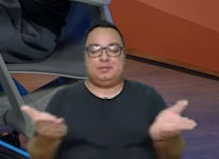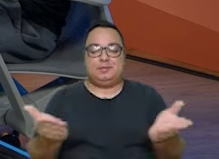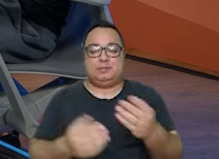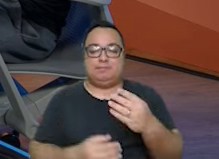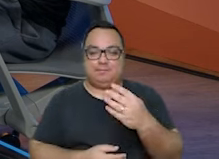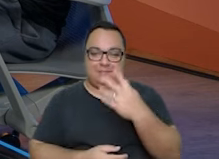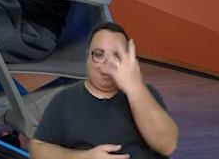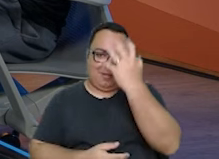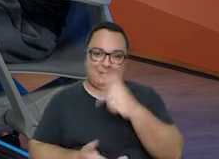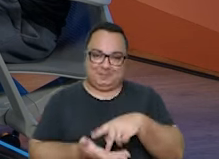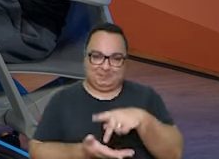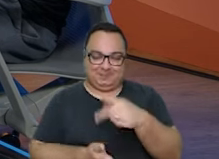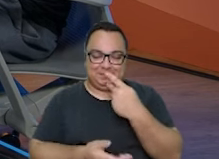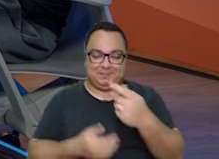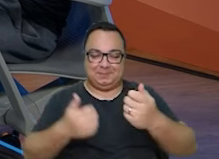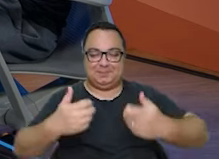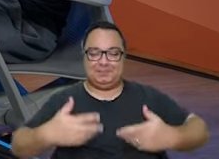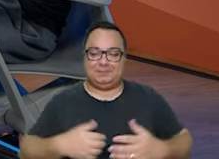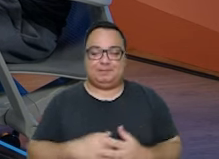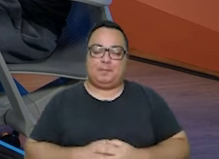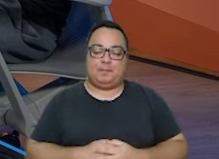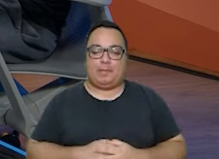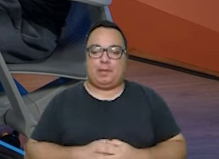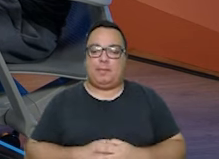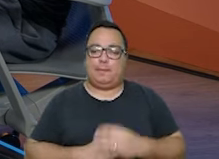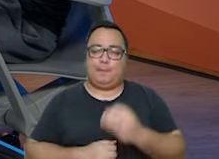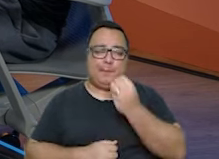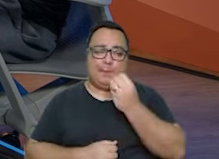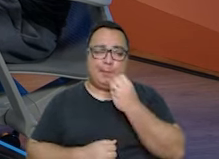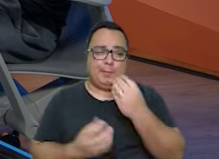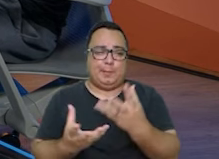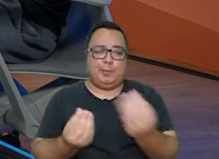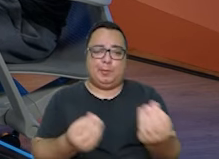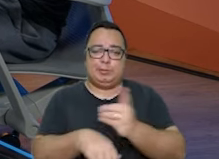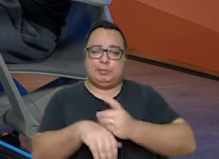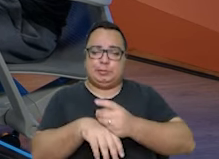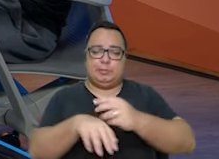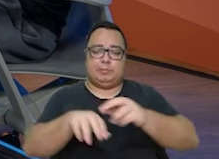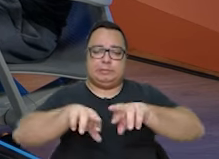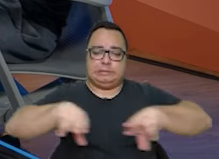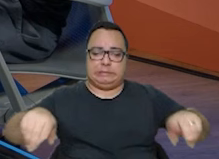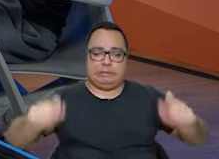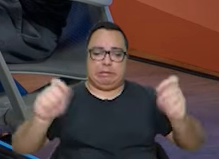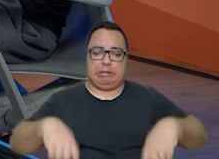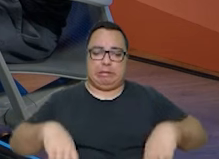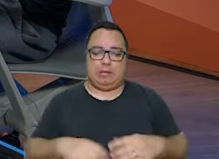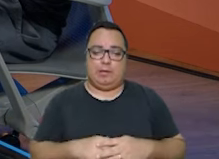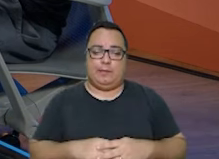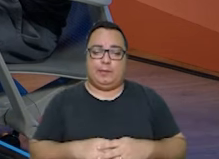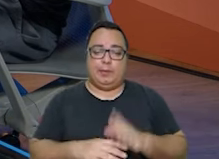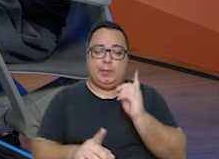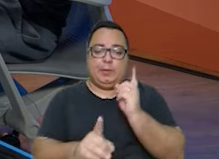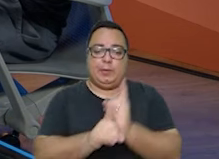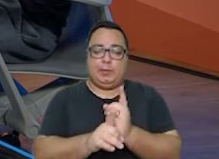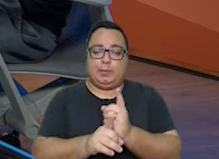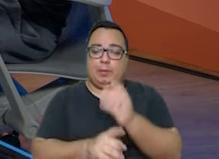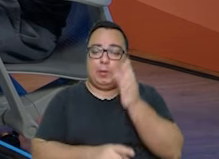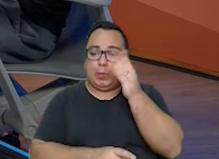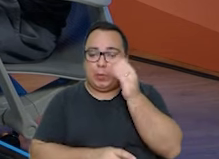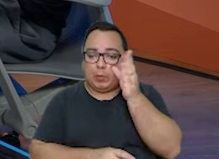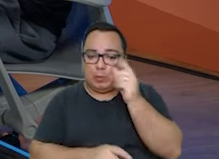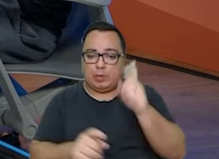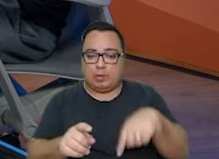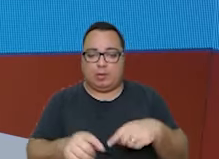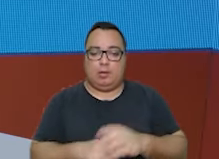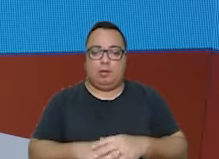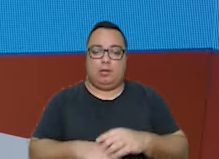eh a gente tem muitas possibilidades digitais então um endereço simples para você se mostrar curioso e lá investigar que é